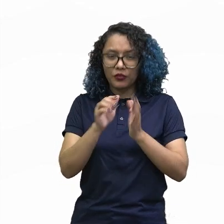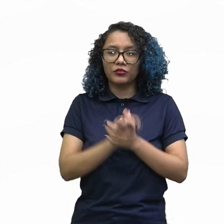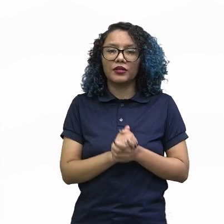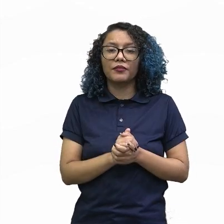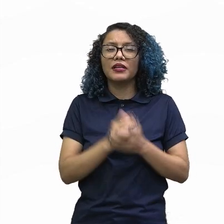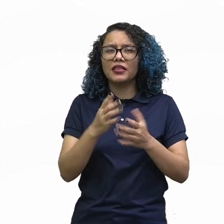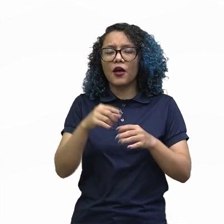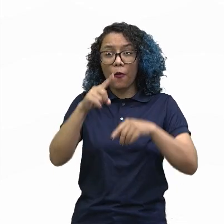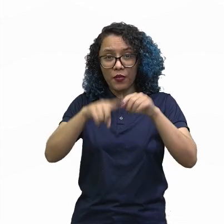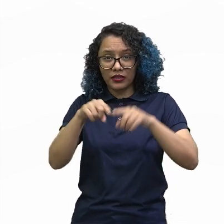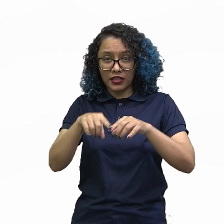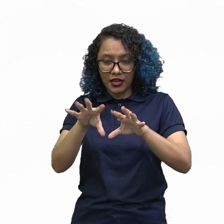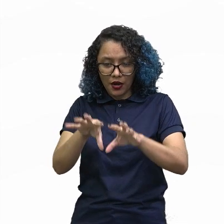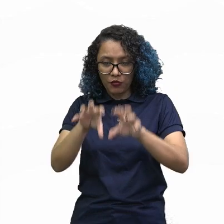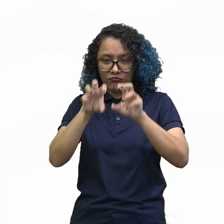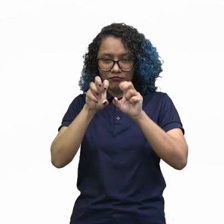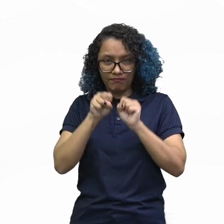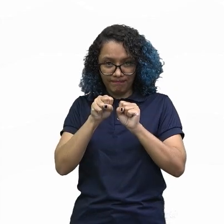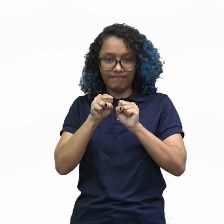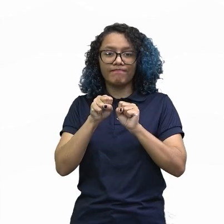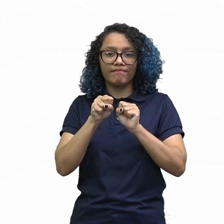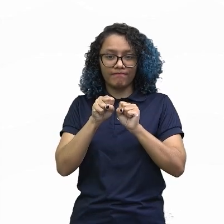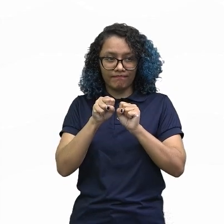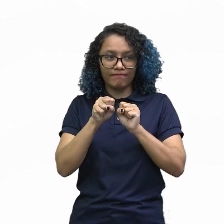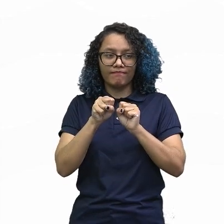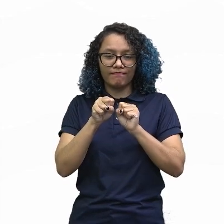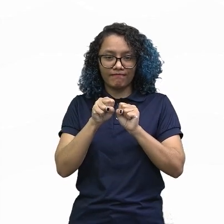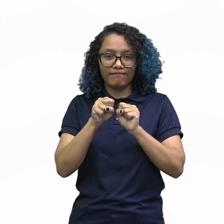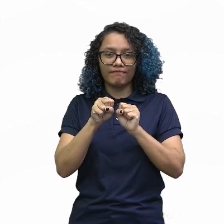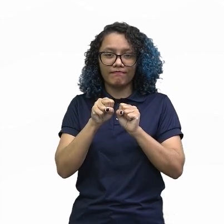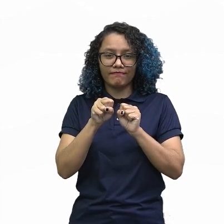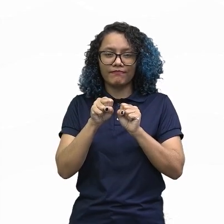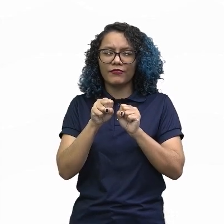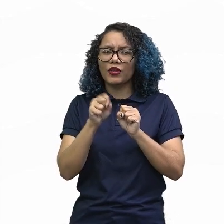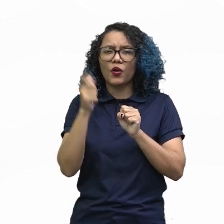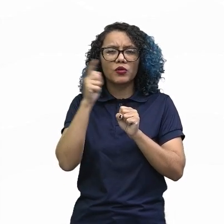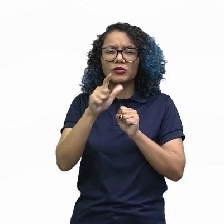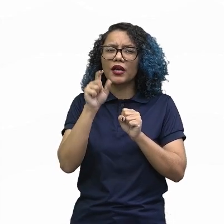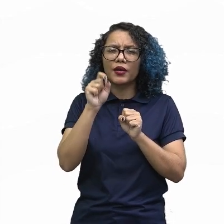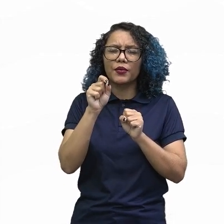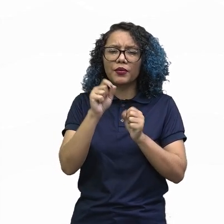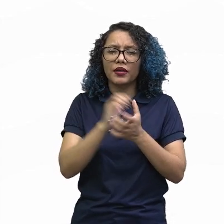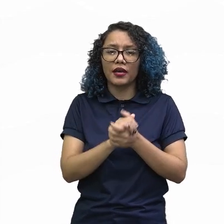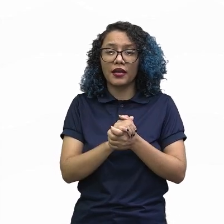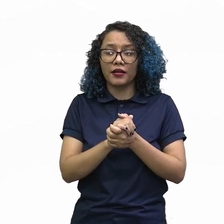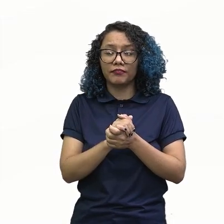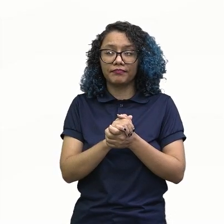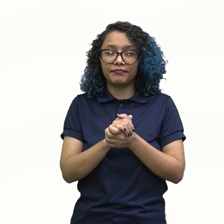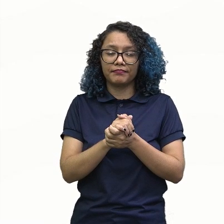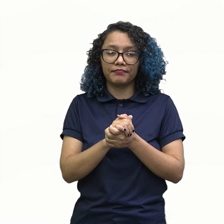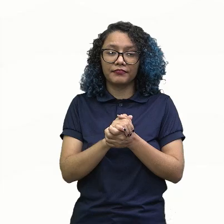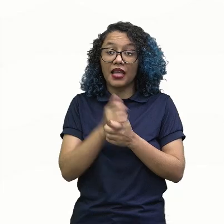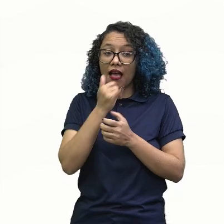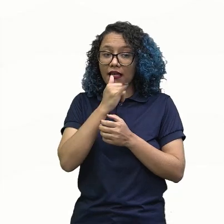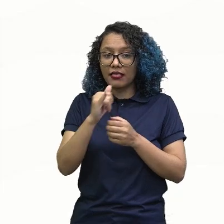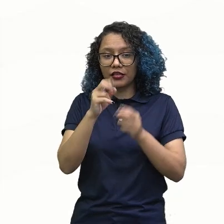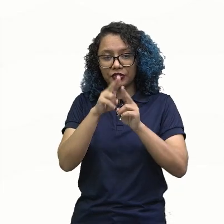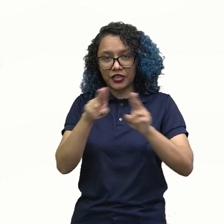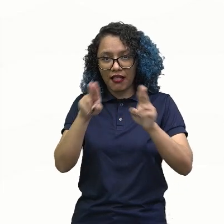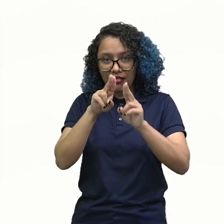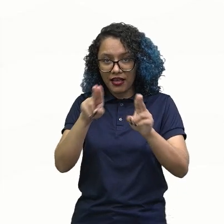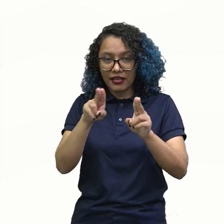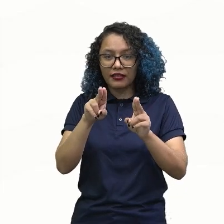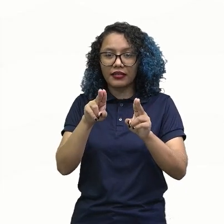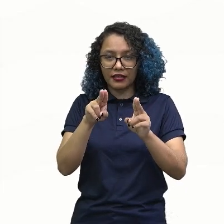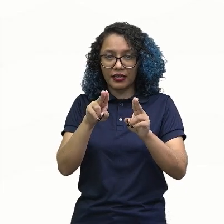os receptores elétricos, olhem só, conseguem converter energia